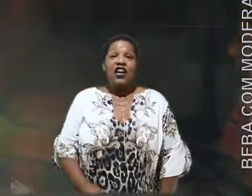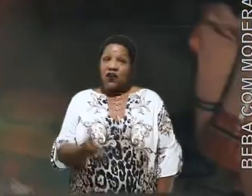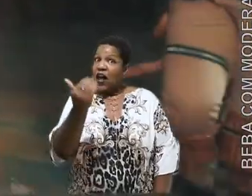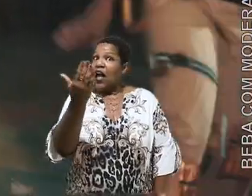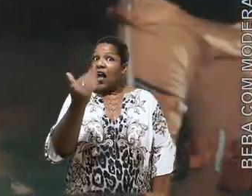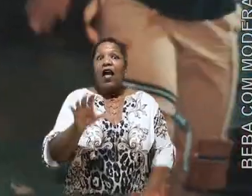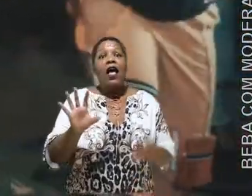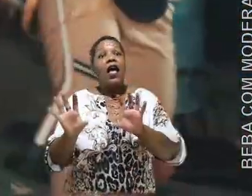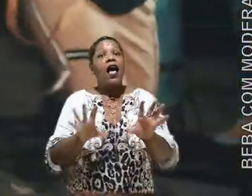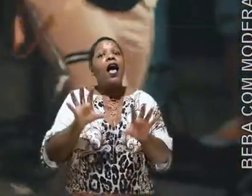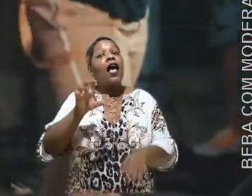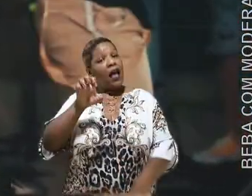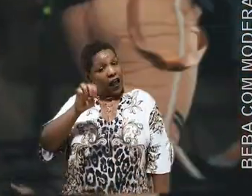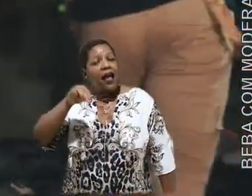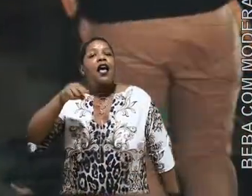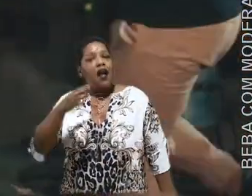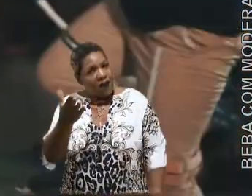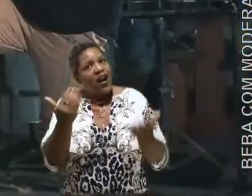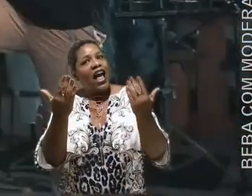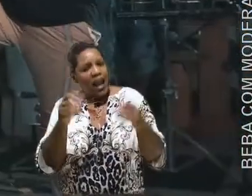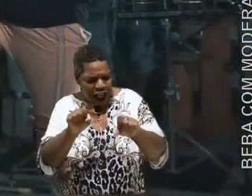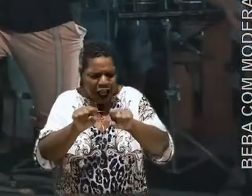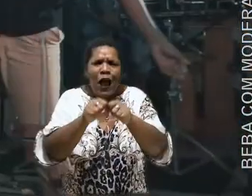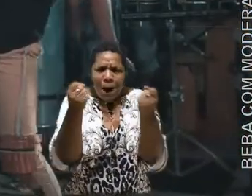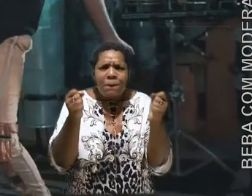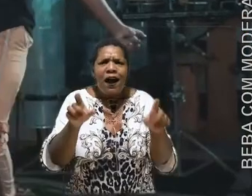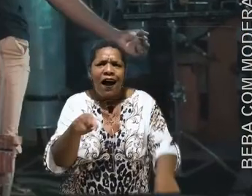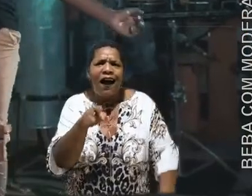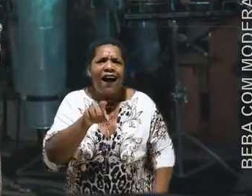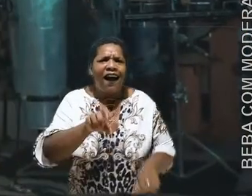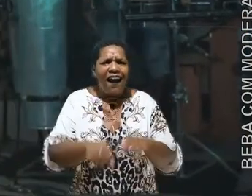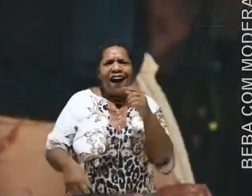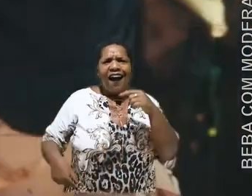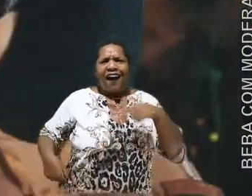quebrando com ele tem que é